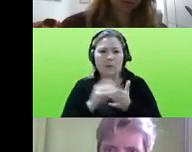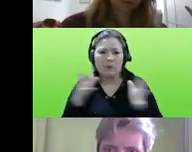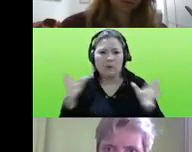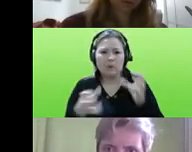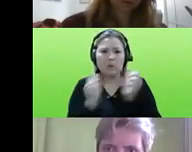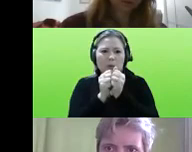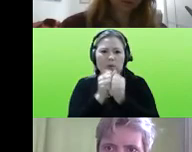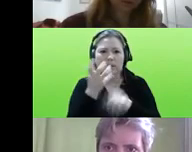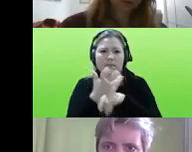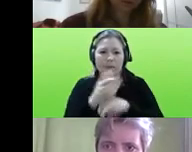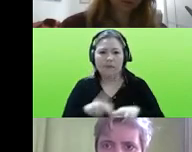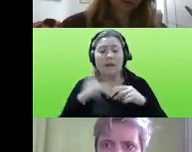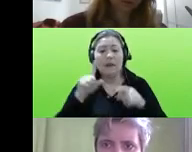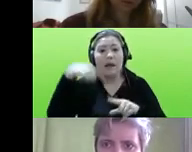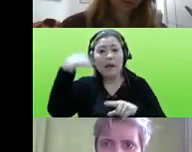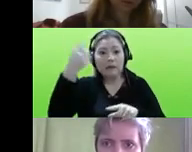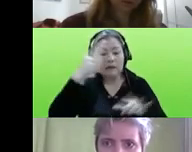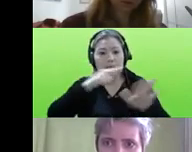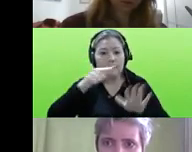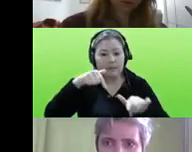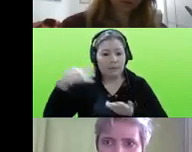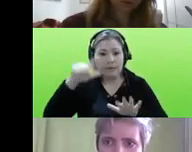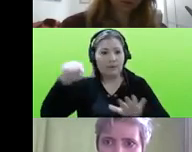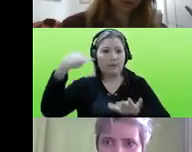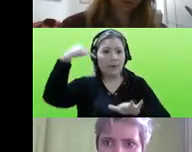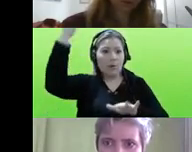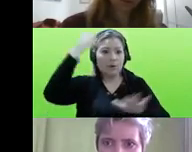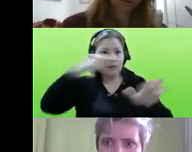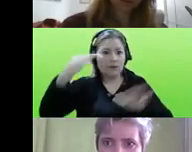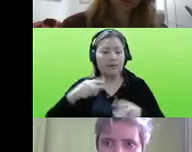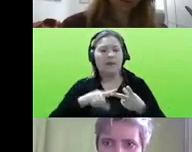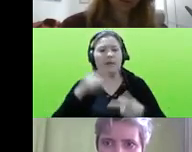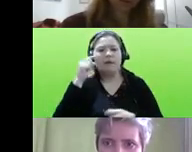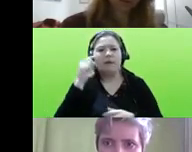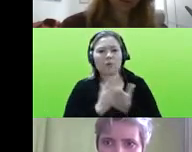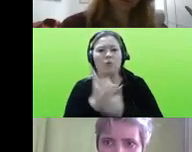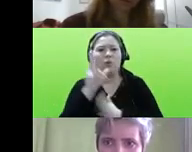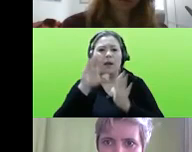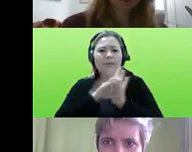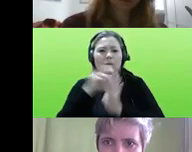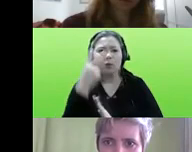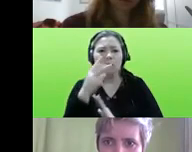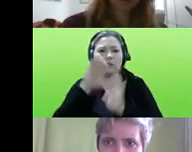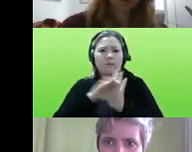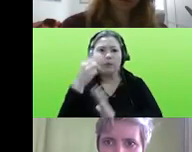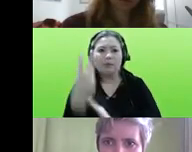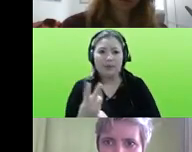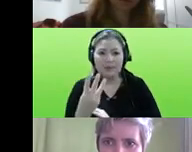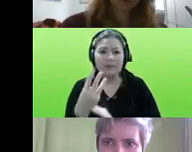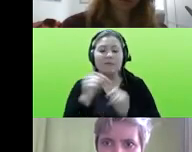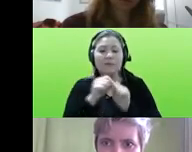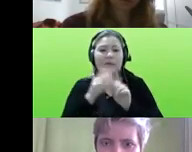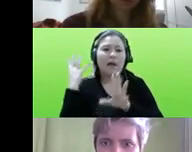E na semana subsequente seguiríamos com o capítulo 2, 3, né, fazendo essa revisão lá